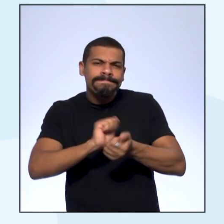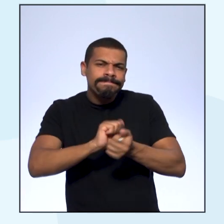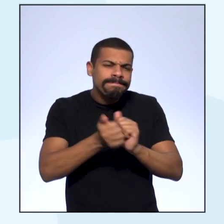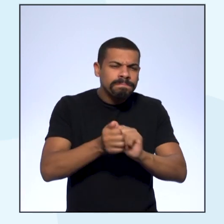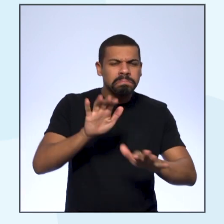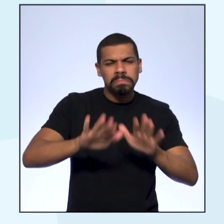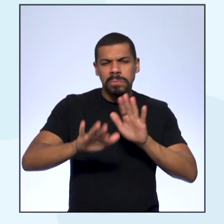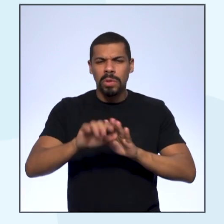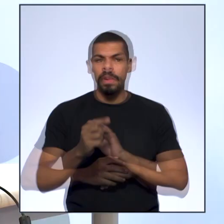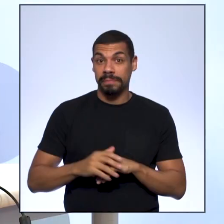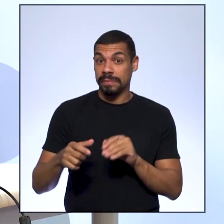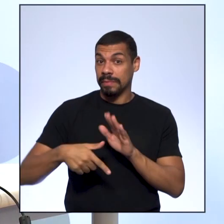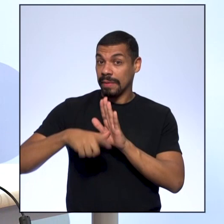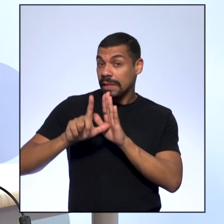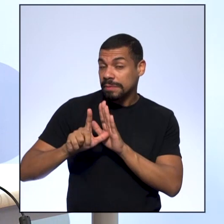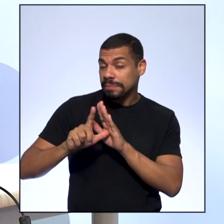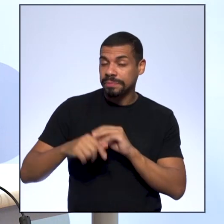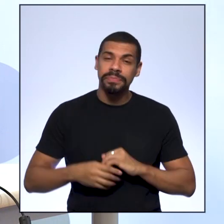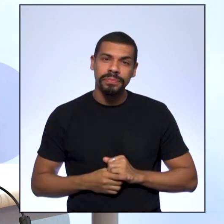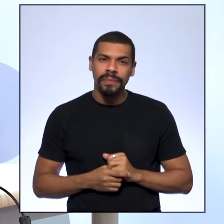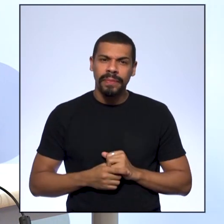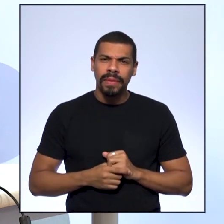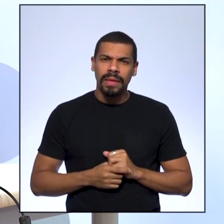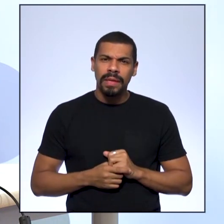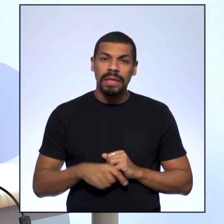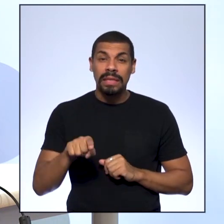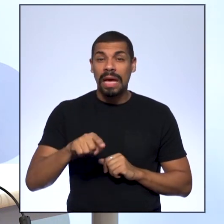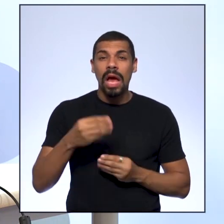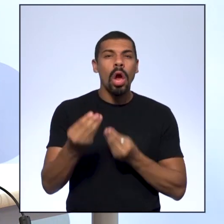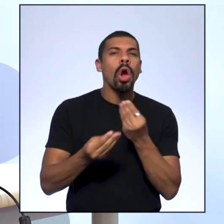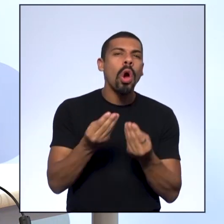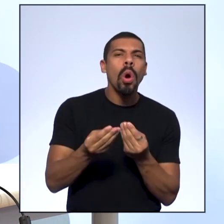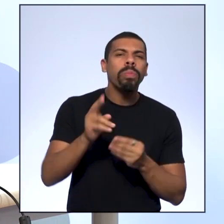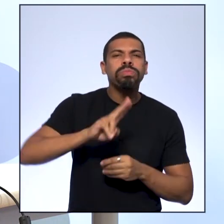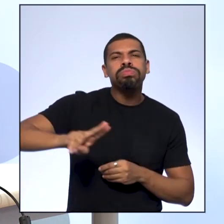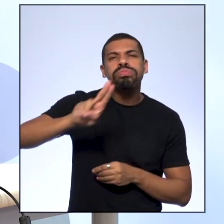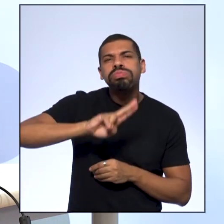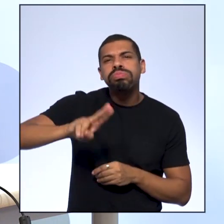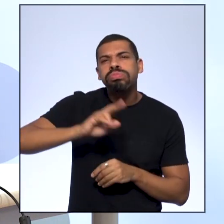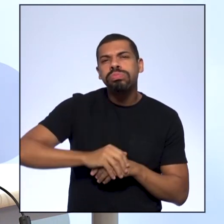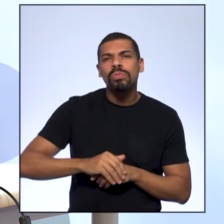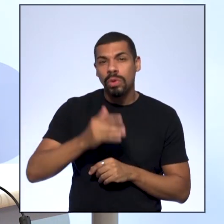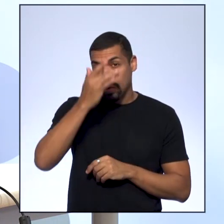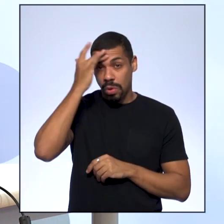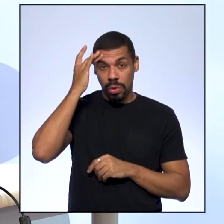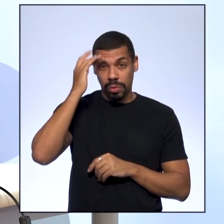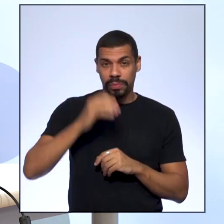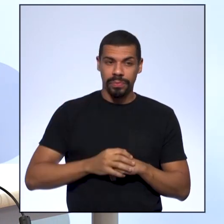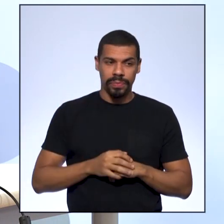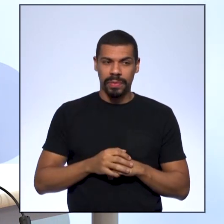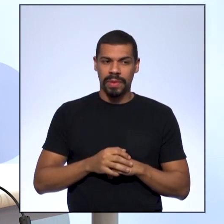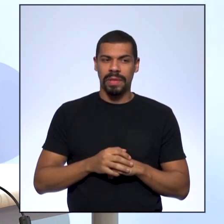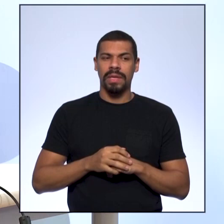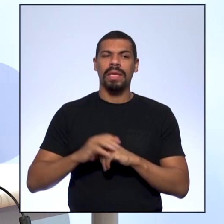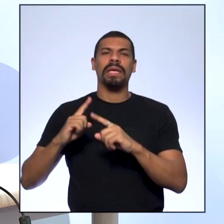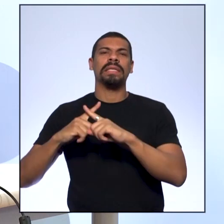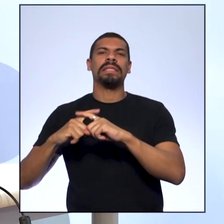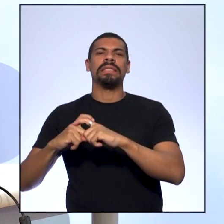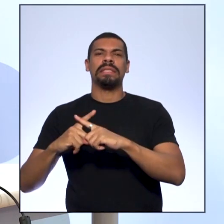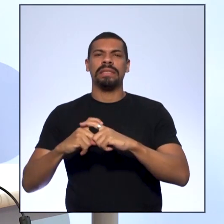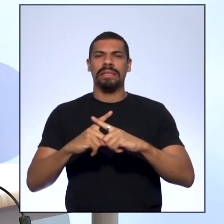1550. Então, esse era o modo mais utilizado pelos escribas, que é o hierático, é uma simplificação do hieróglifo,